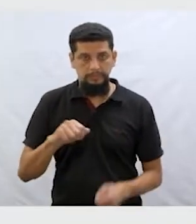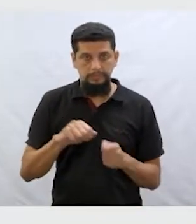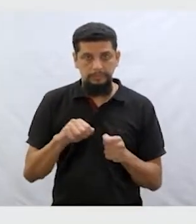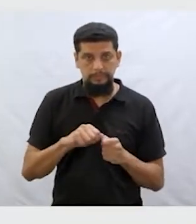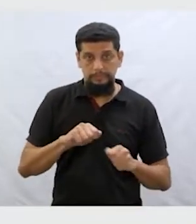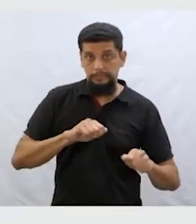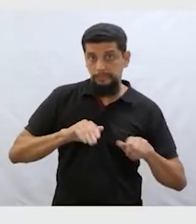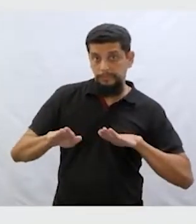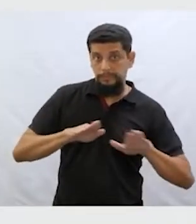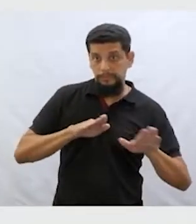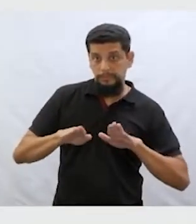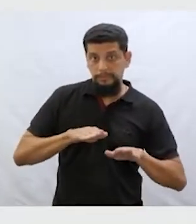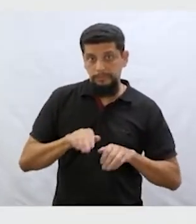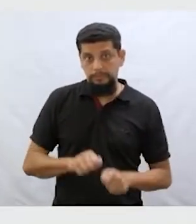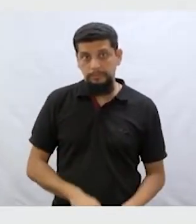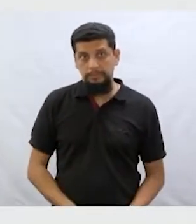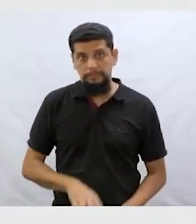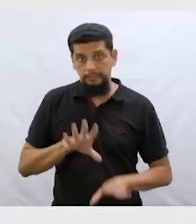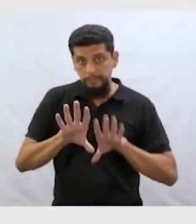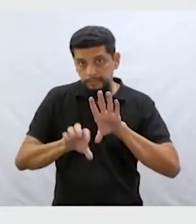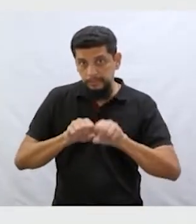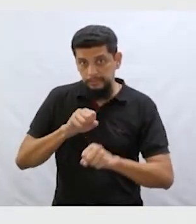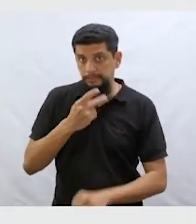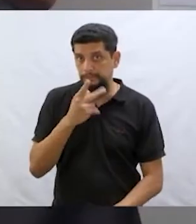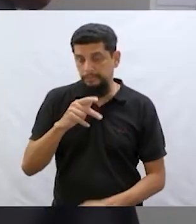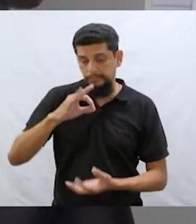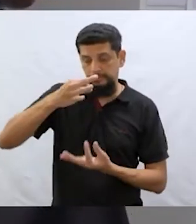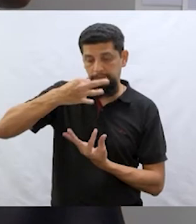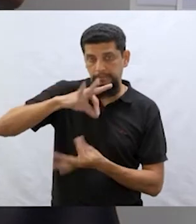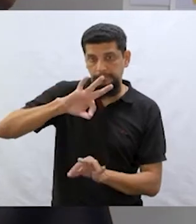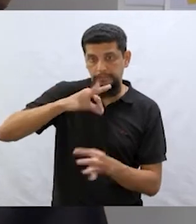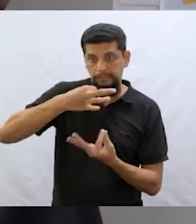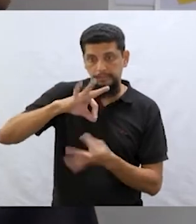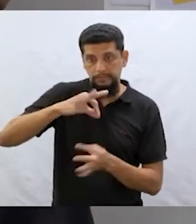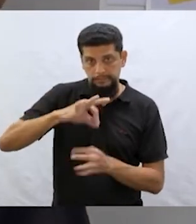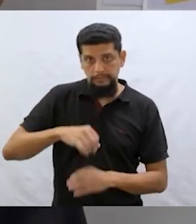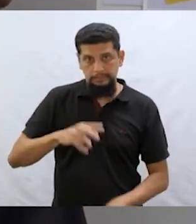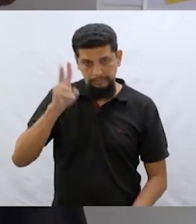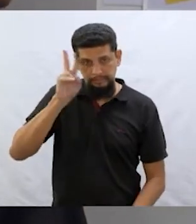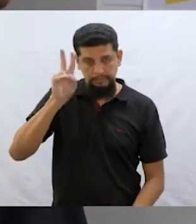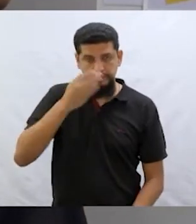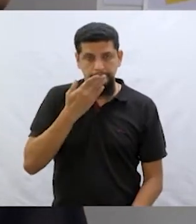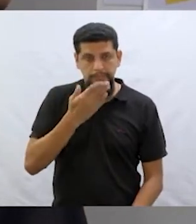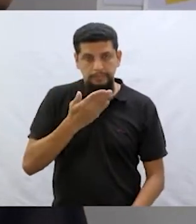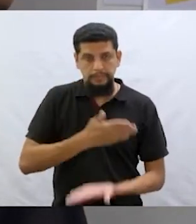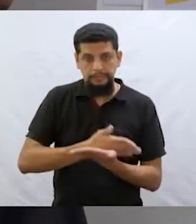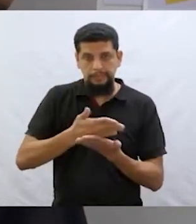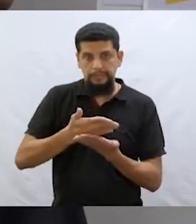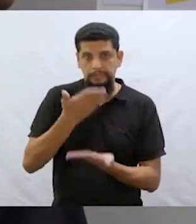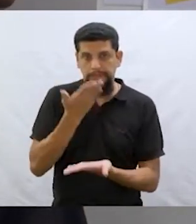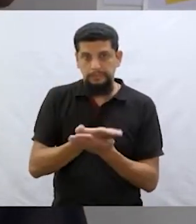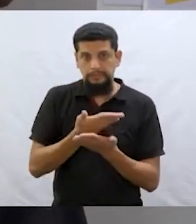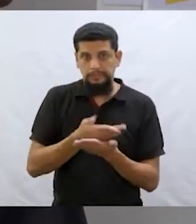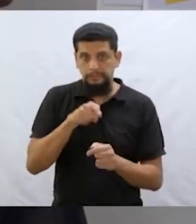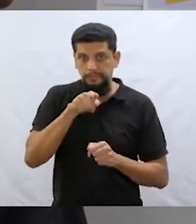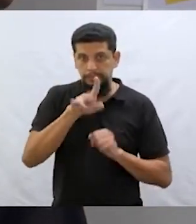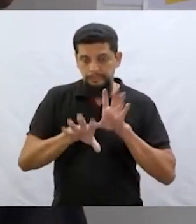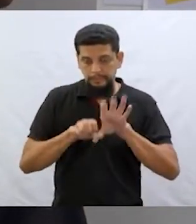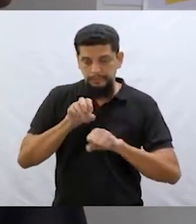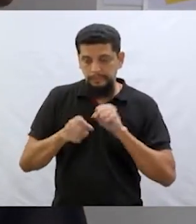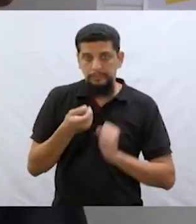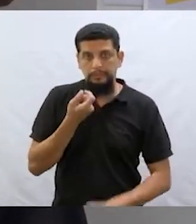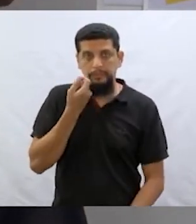A professora vai fazer o traçado, então pegue a sua folha aí agora, que você separou lá no começo da aula. Pegue